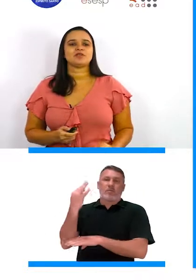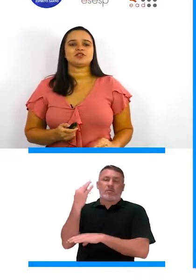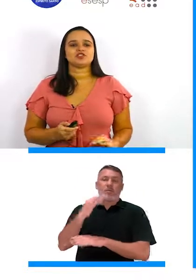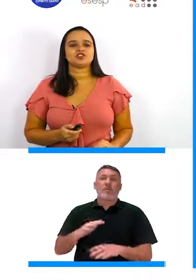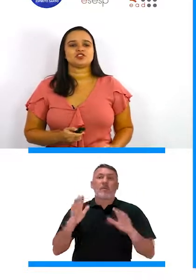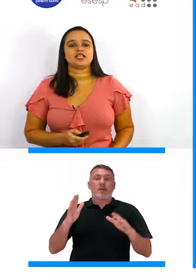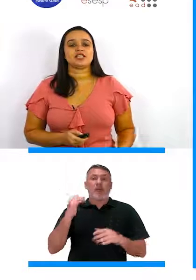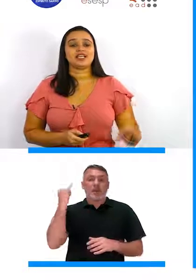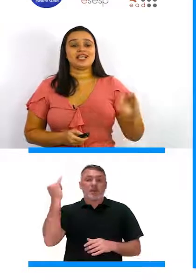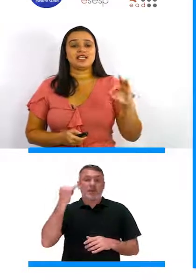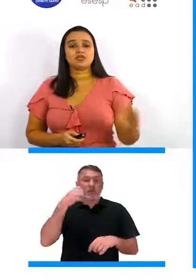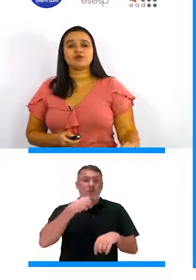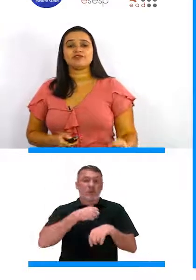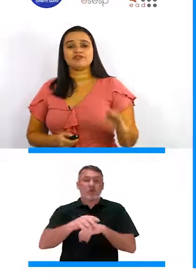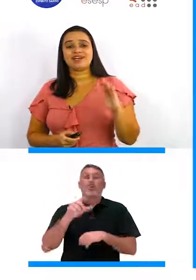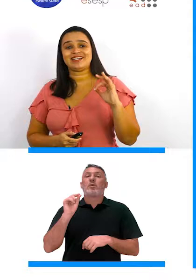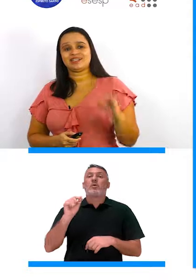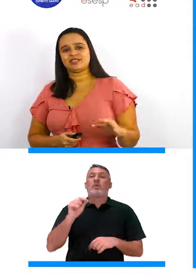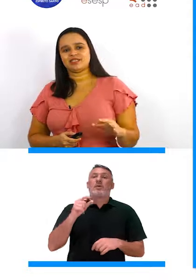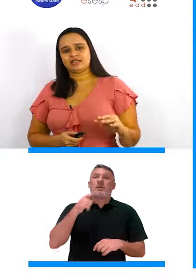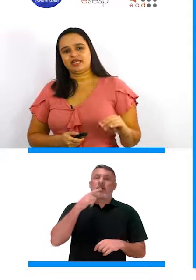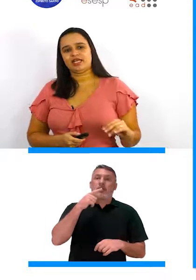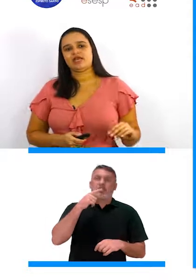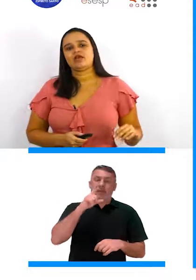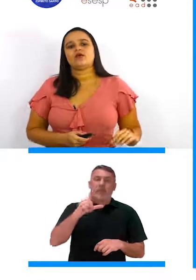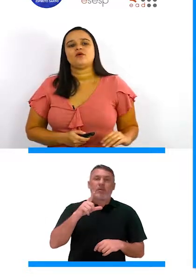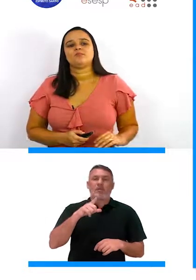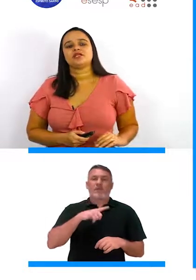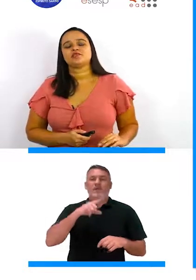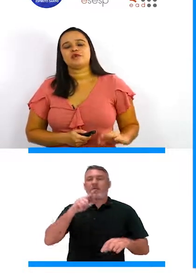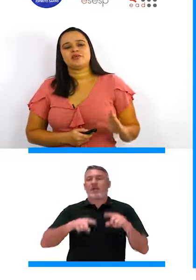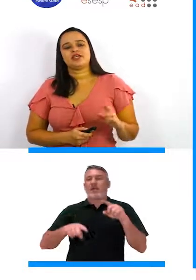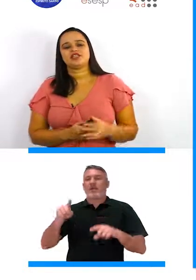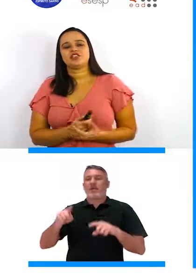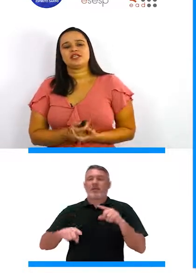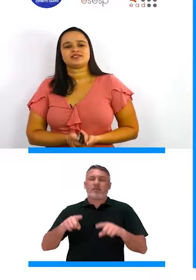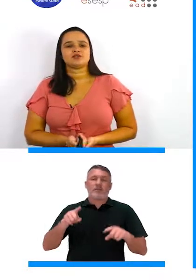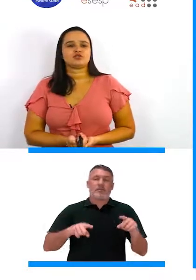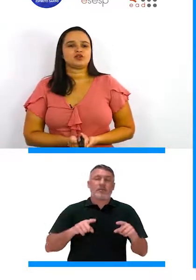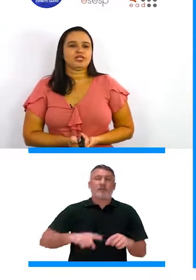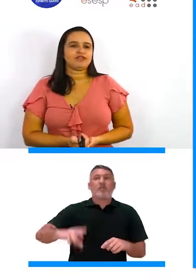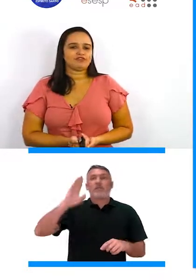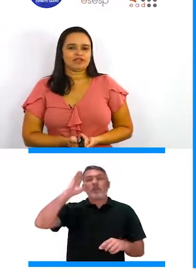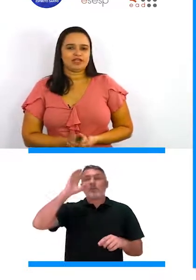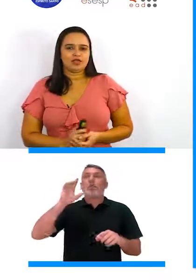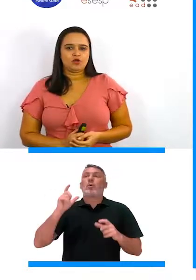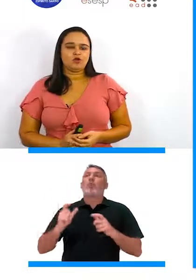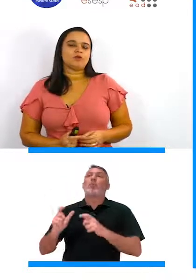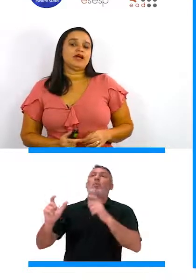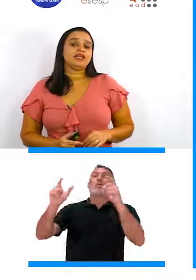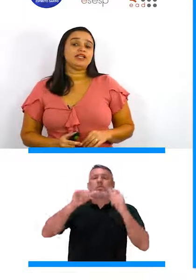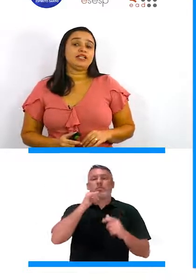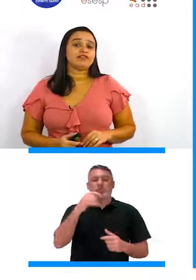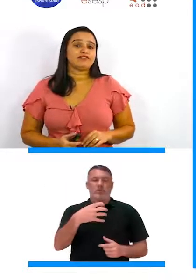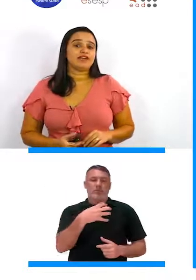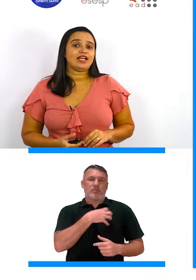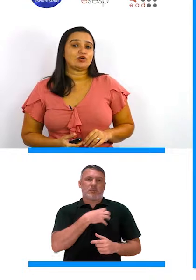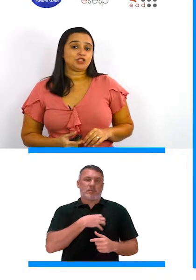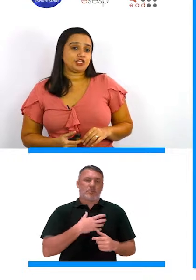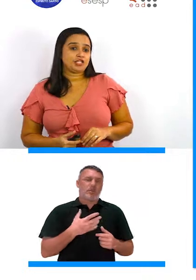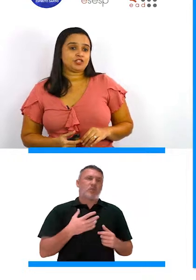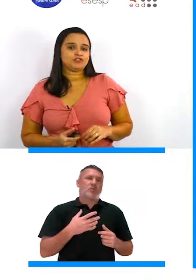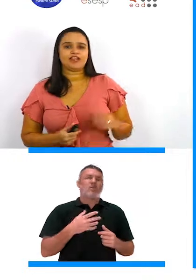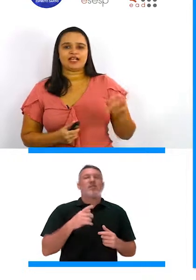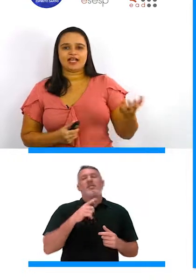Mas é importante dizer que a língua varia, né? Principalmente na questão geográfica, né? O baiano ele vai